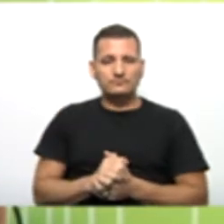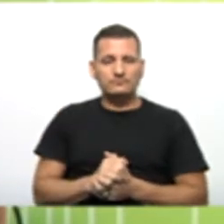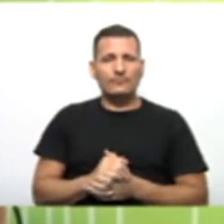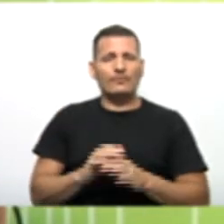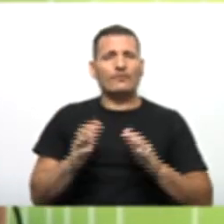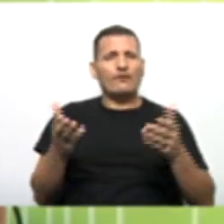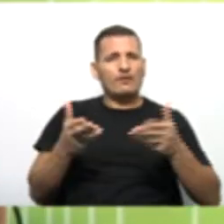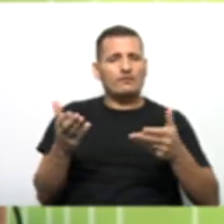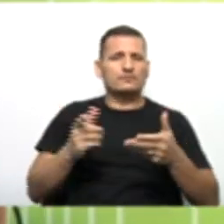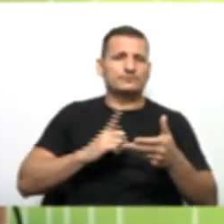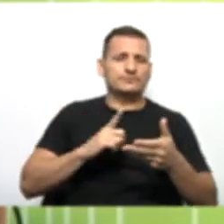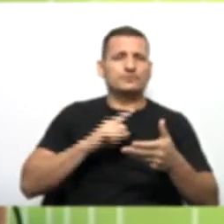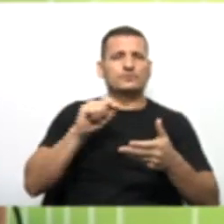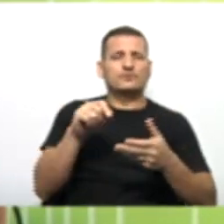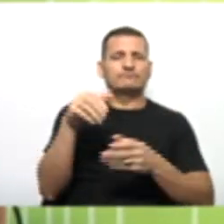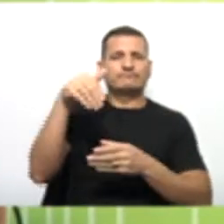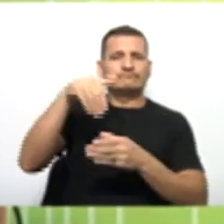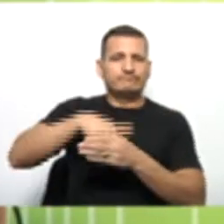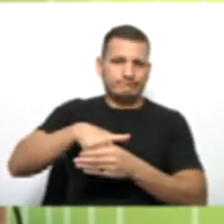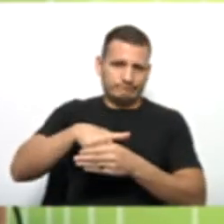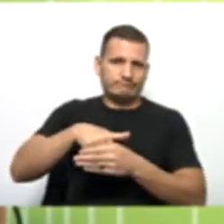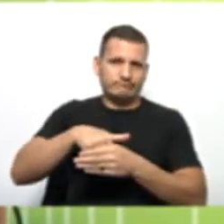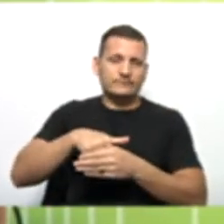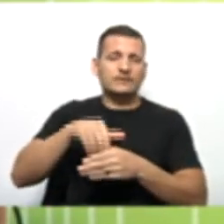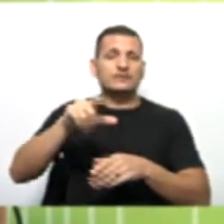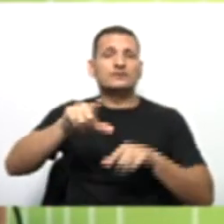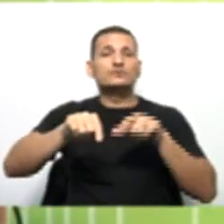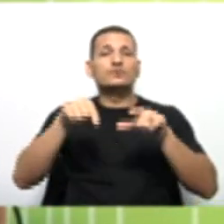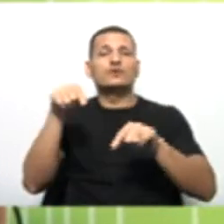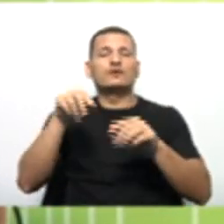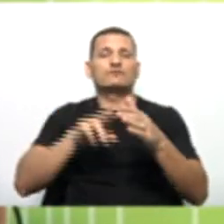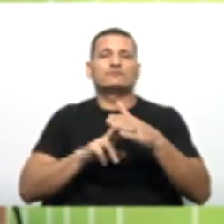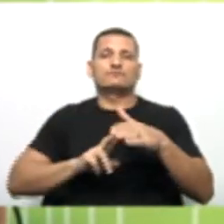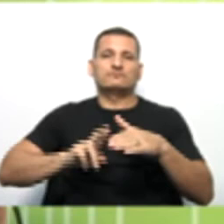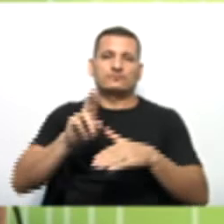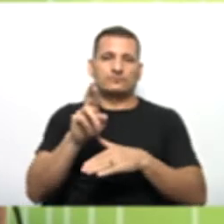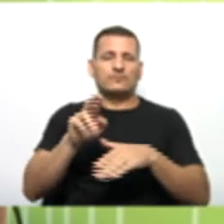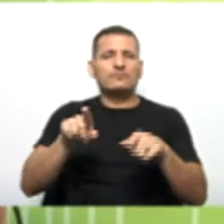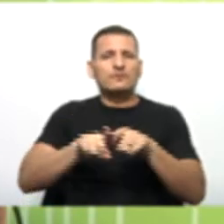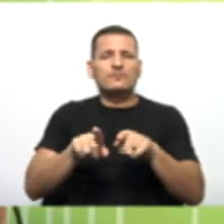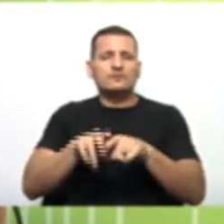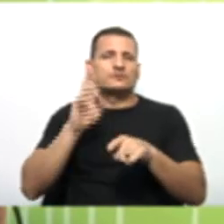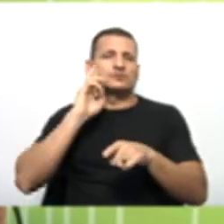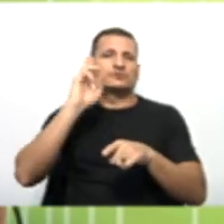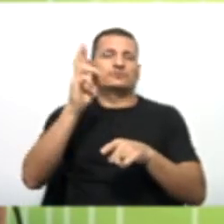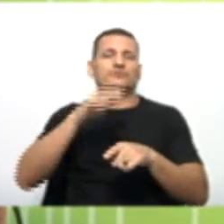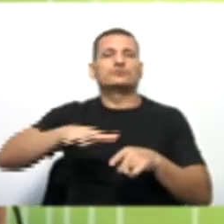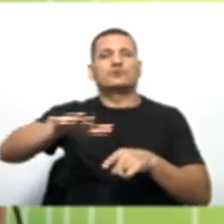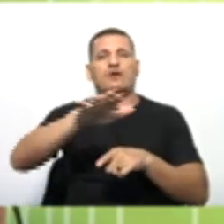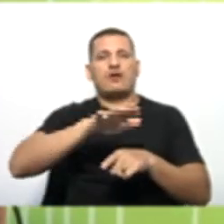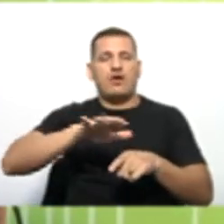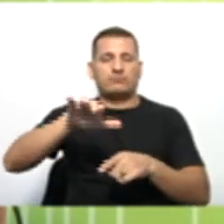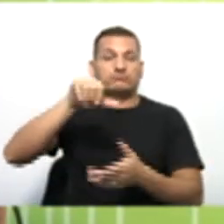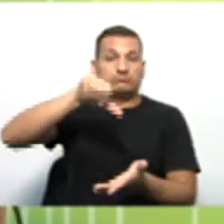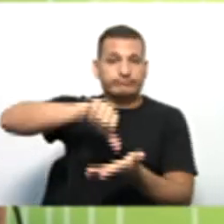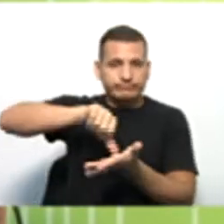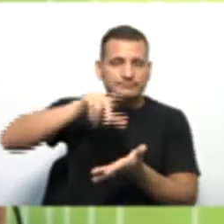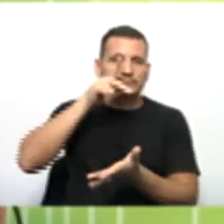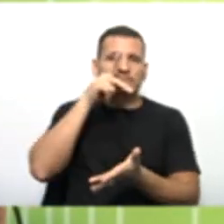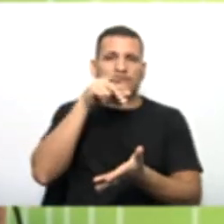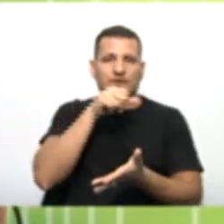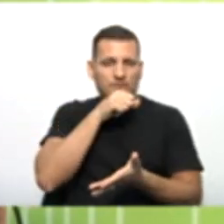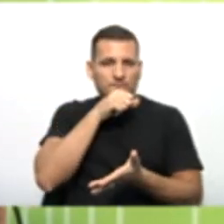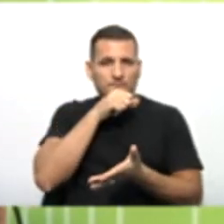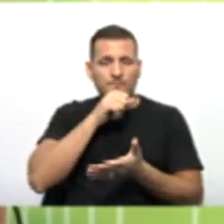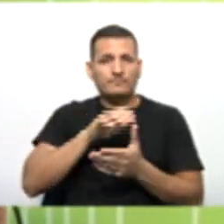um processo eleitoral para a escolha do cargo de reitor e direção-geral do campus Porto Velho Zona Norte, o nosso campus. Tá?